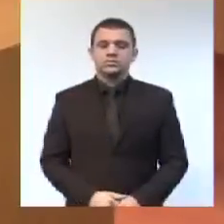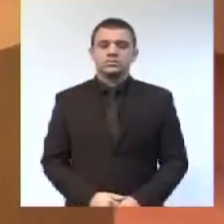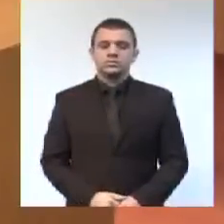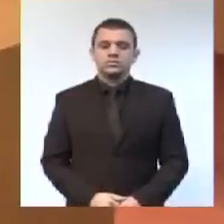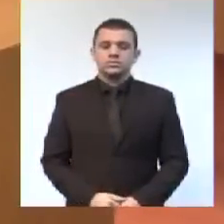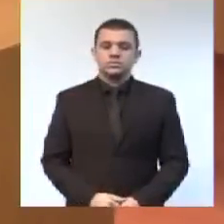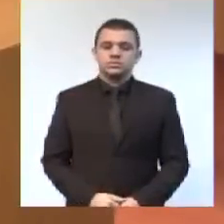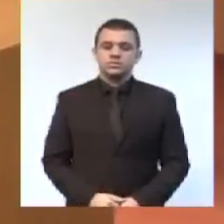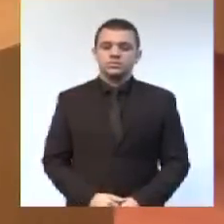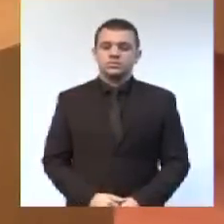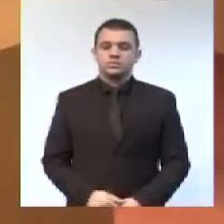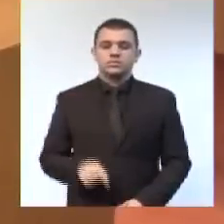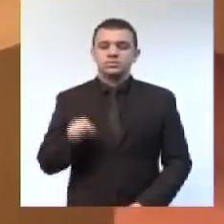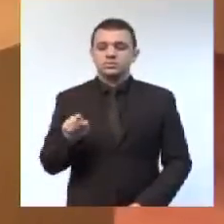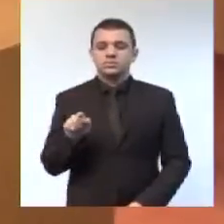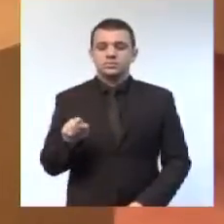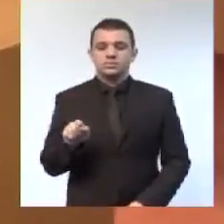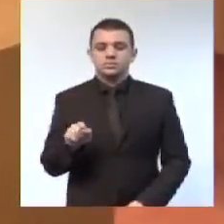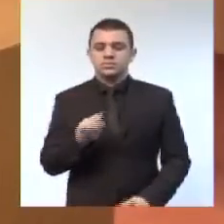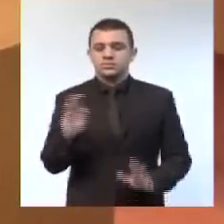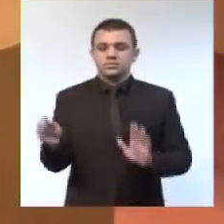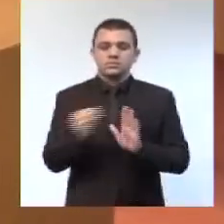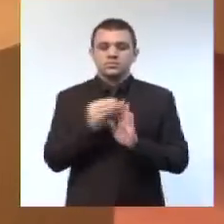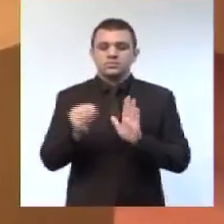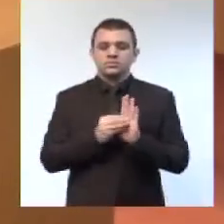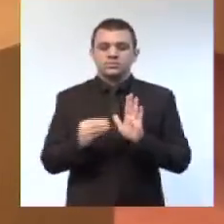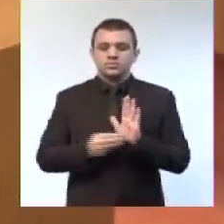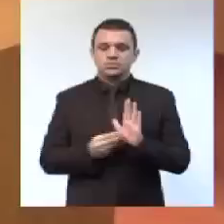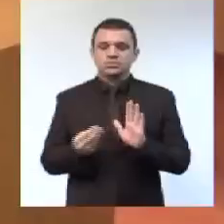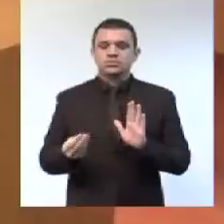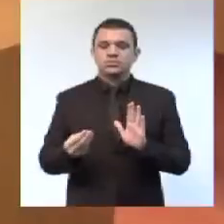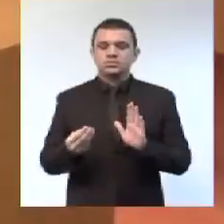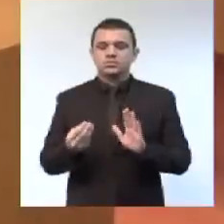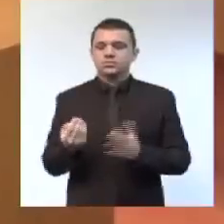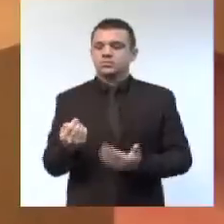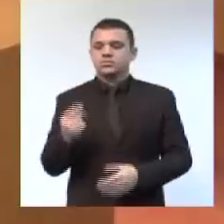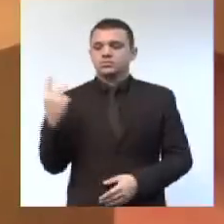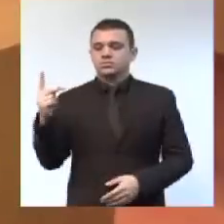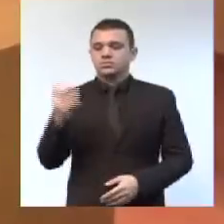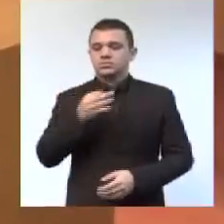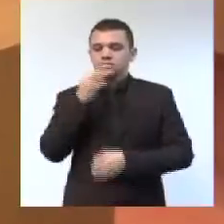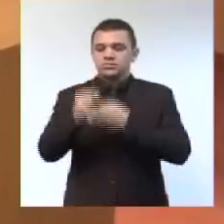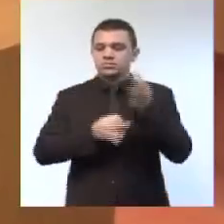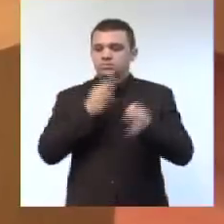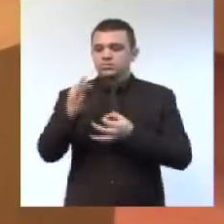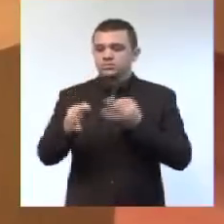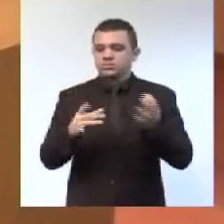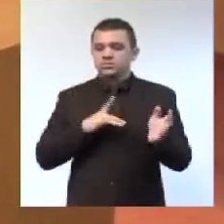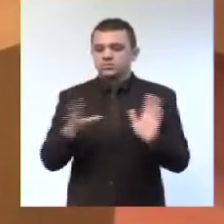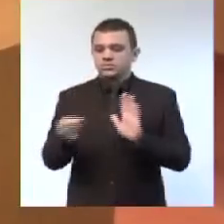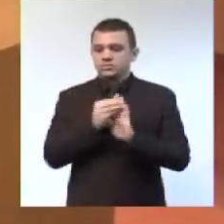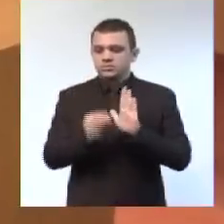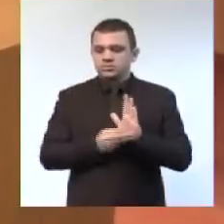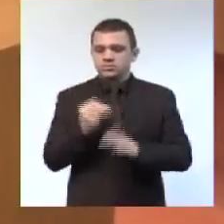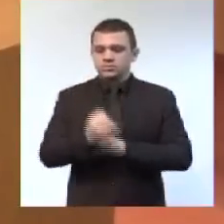as plantações de notas, os comentários que ele faz, porque todos que tiverem